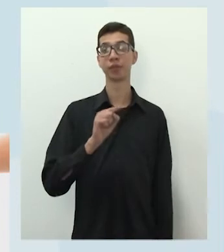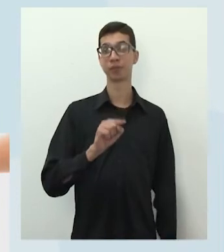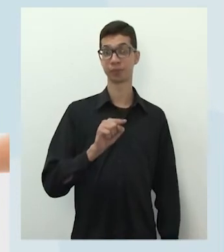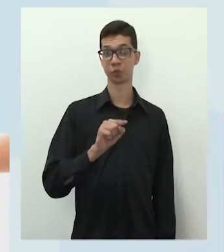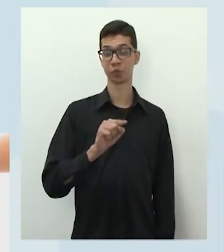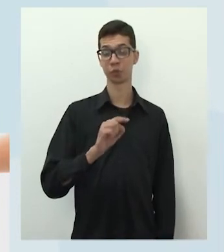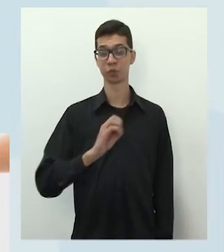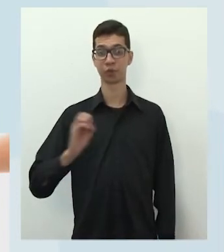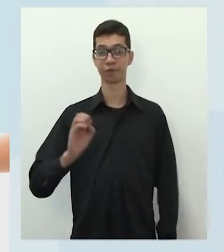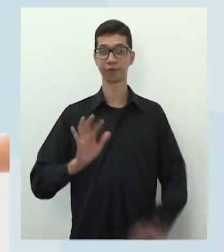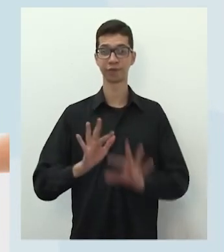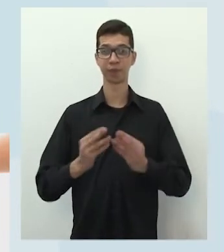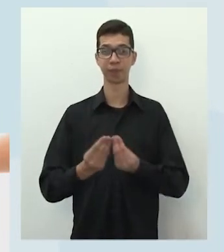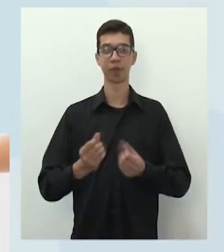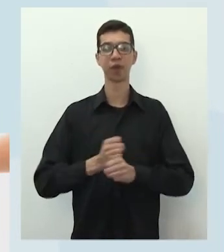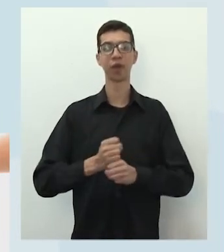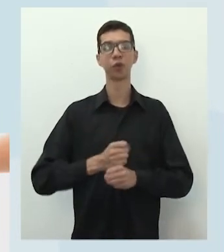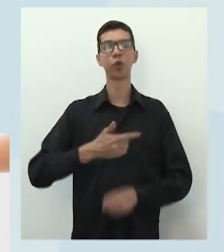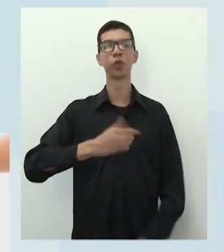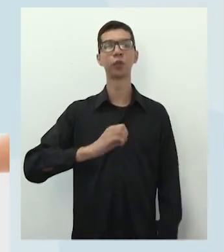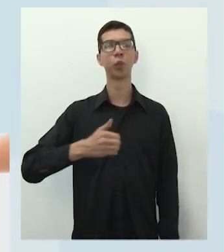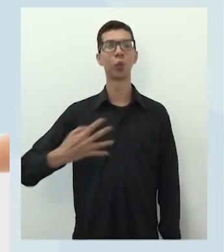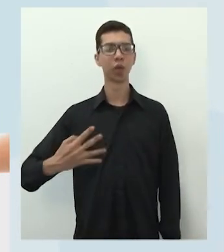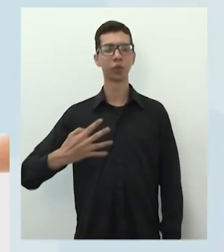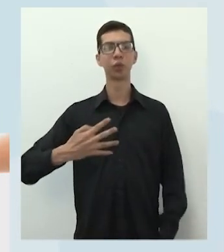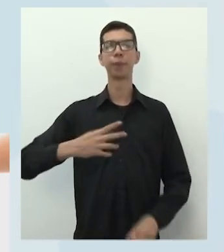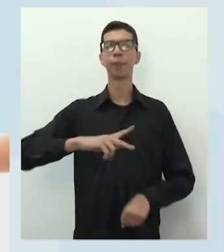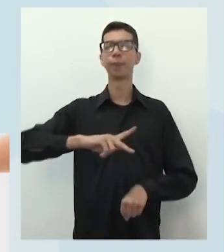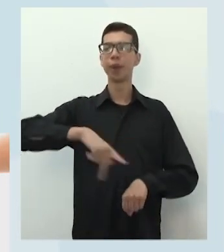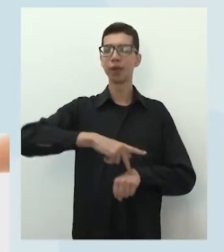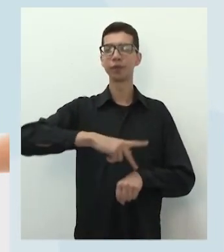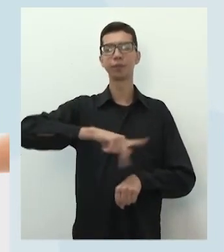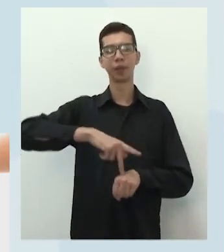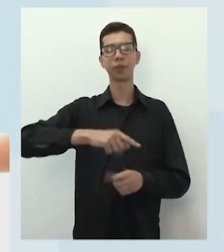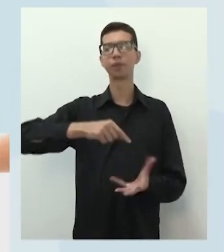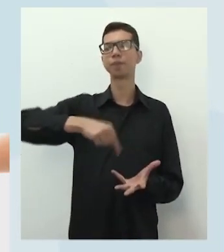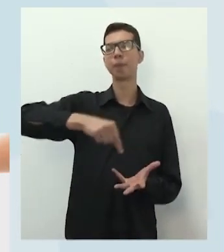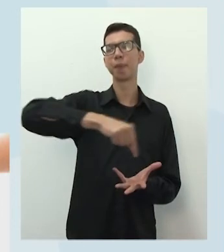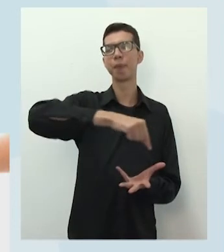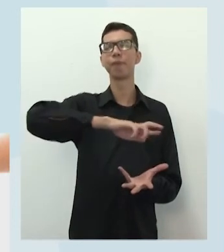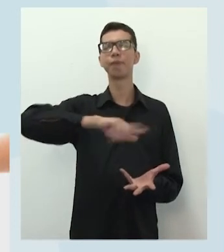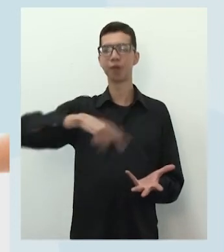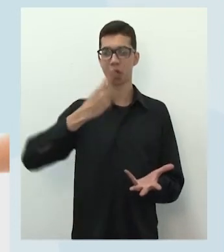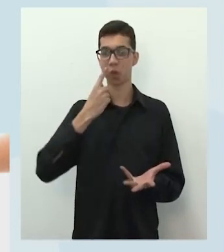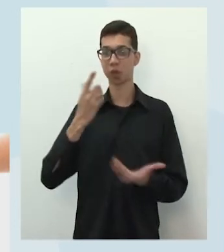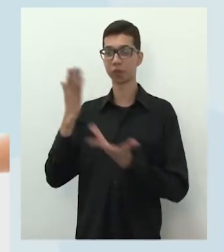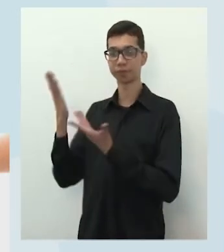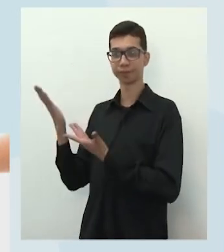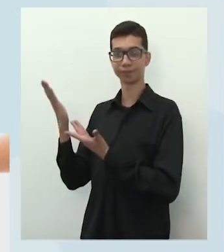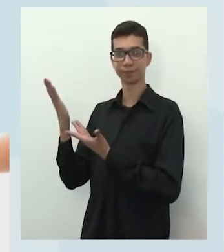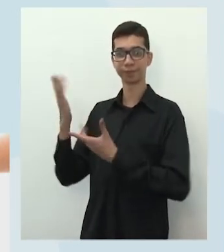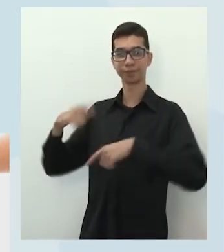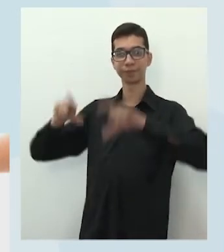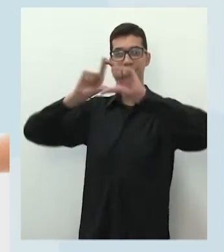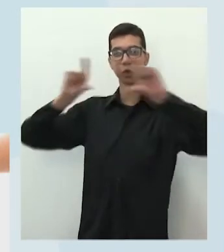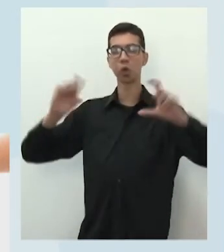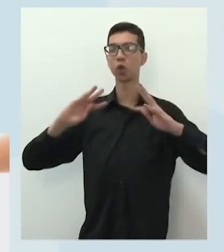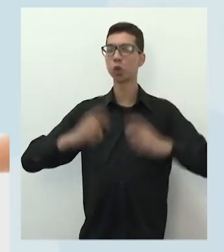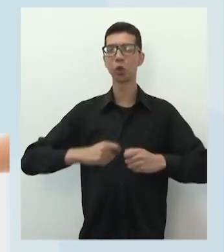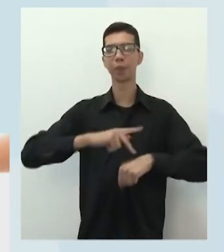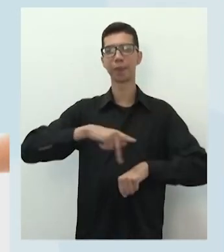todos os problemas, todos os delitos, todas as encrencas que existem aqui fora. Obviamente, você vai encontrar também